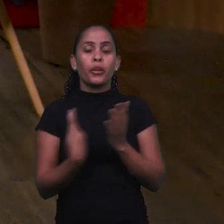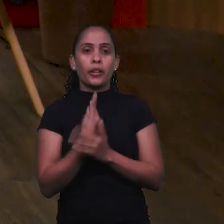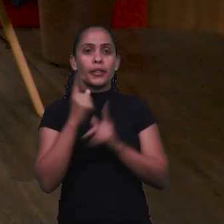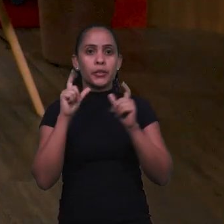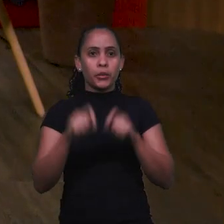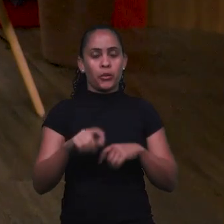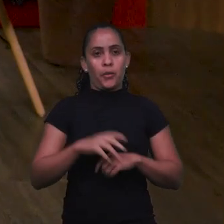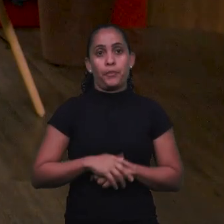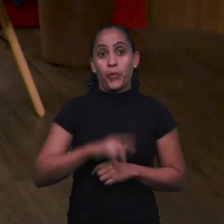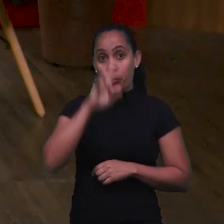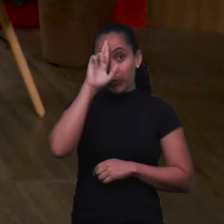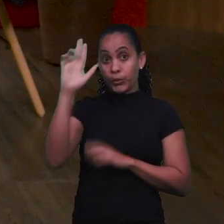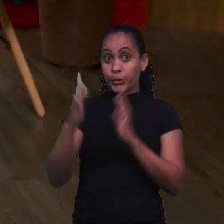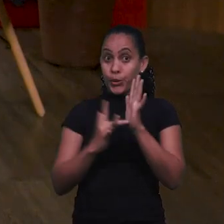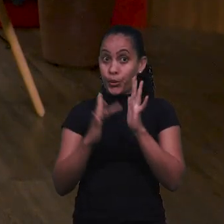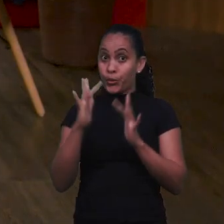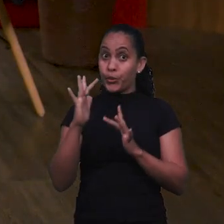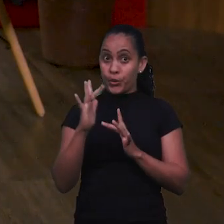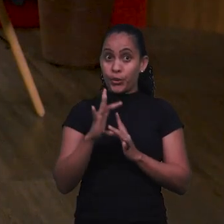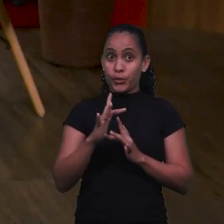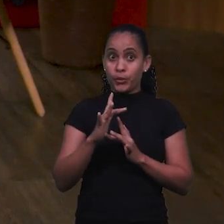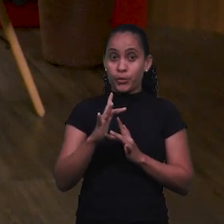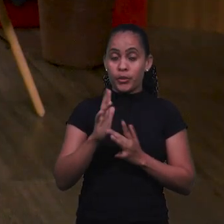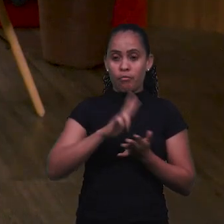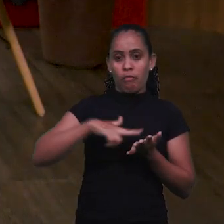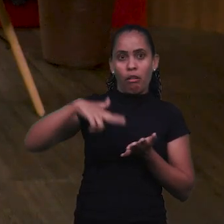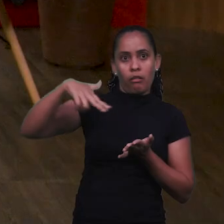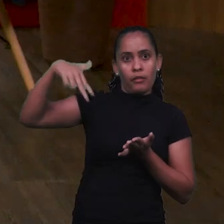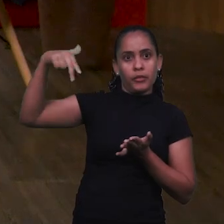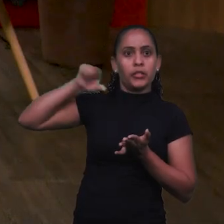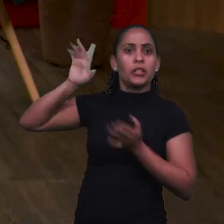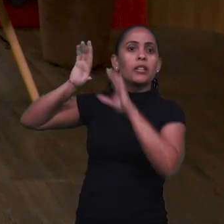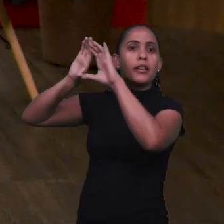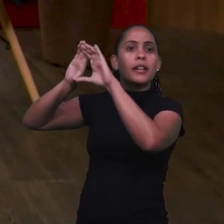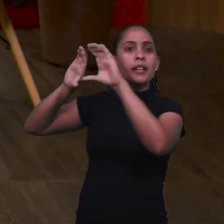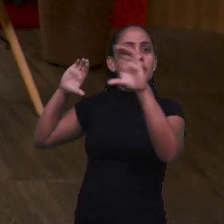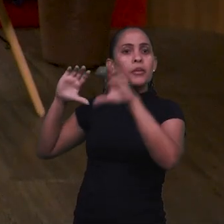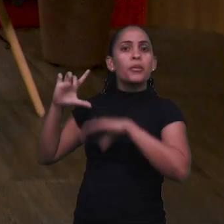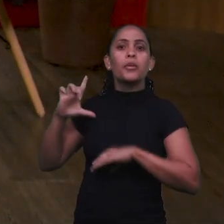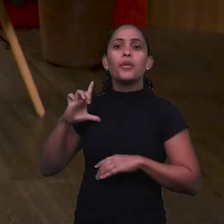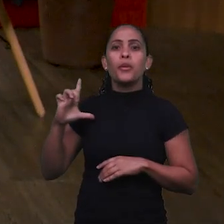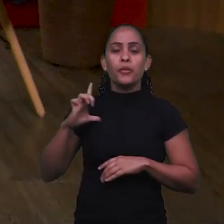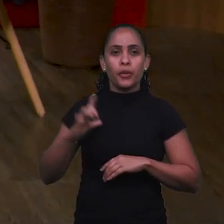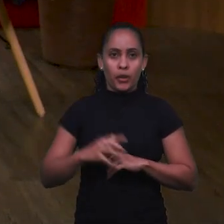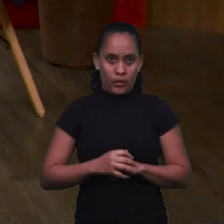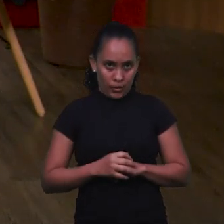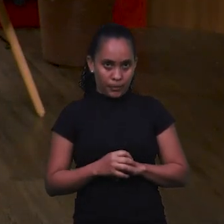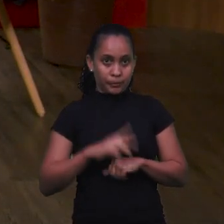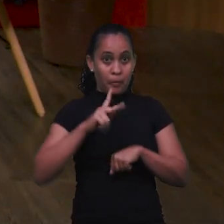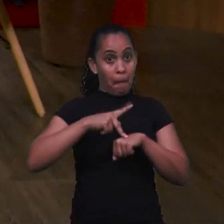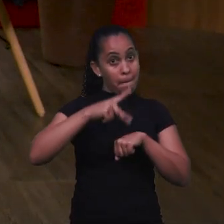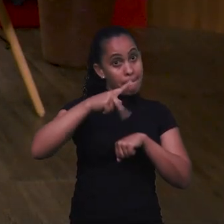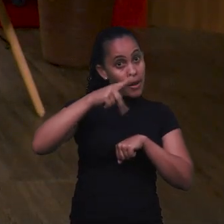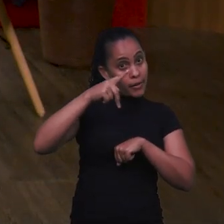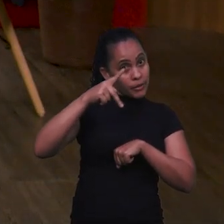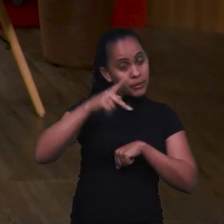depois que o Senhor Jesus subiu aos céus, veio a Páscoa. Depois da